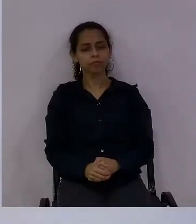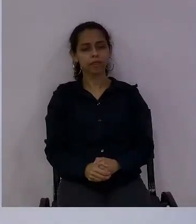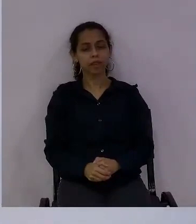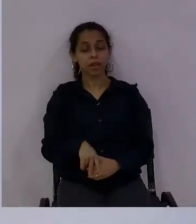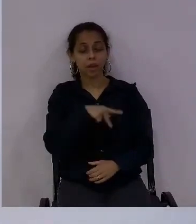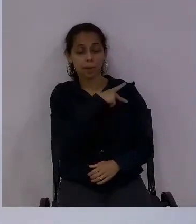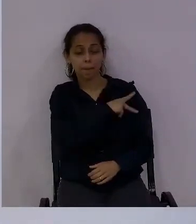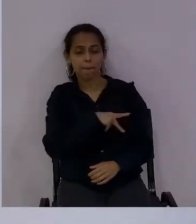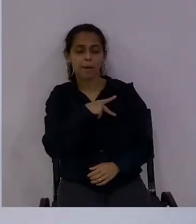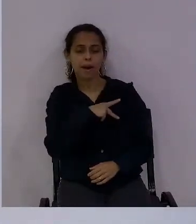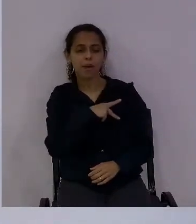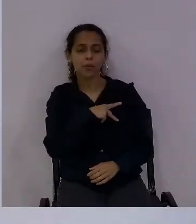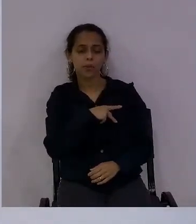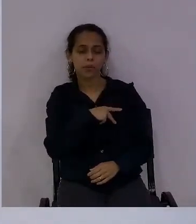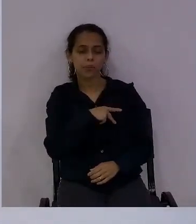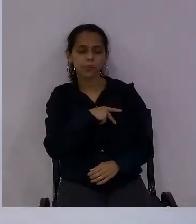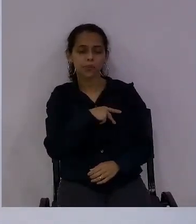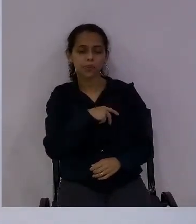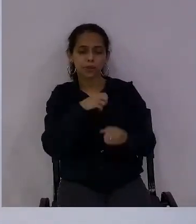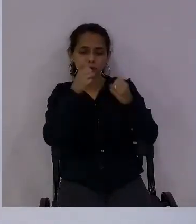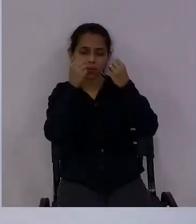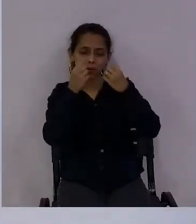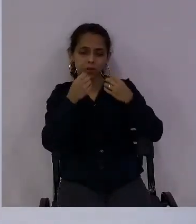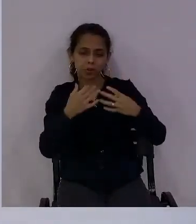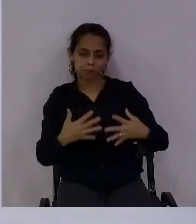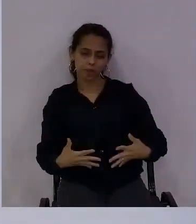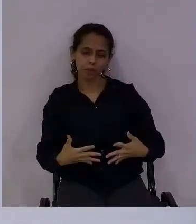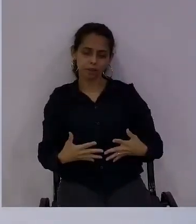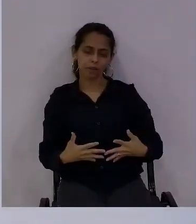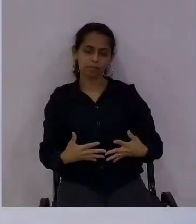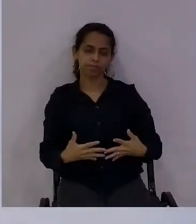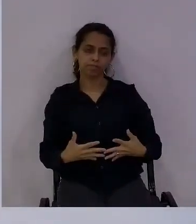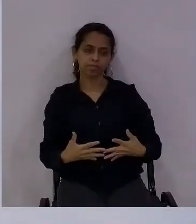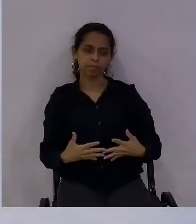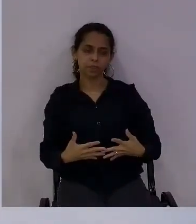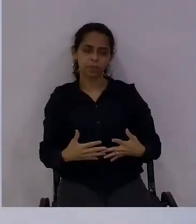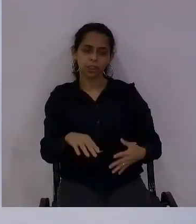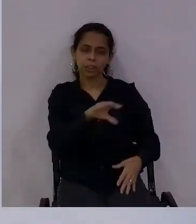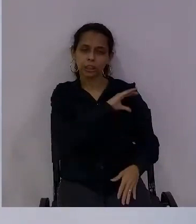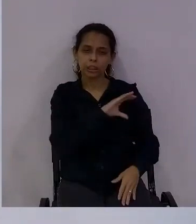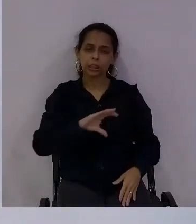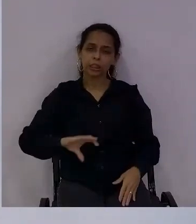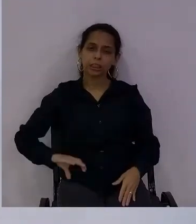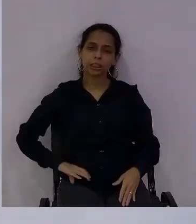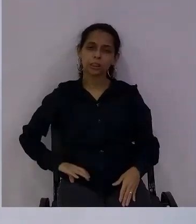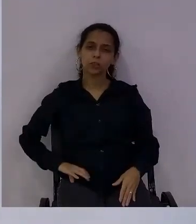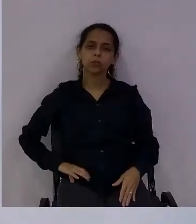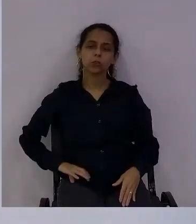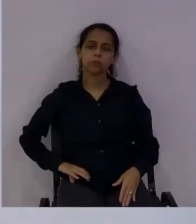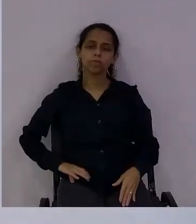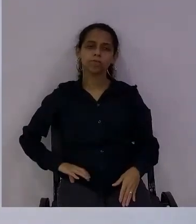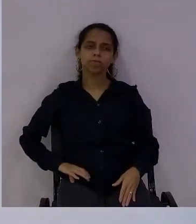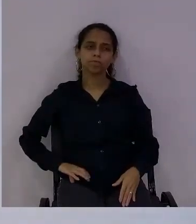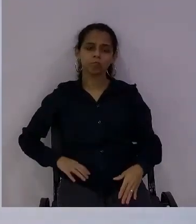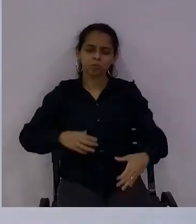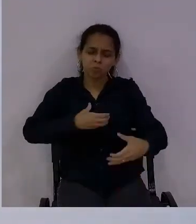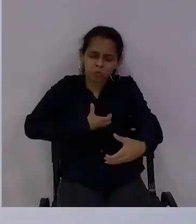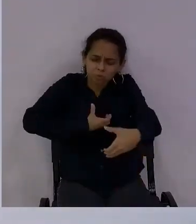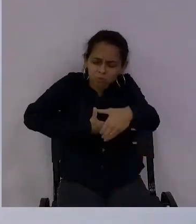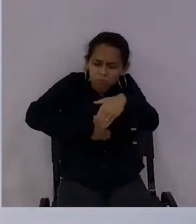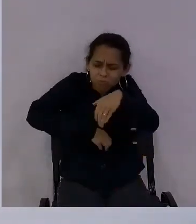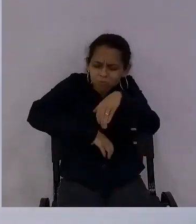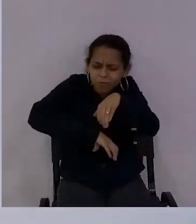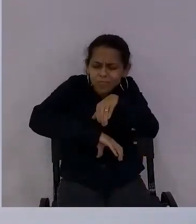refere a Cristo como aquele que se fez maldito em nosso lugar. Aquele que assume na